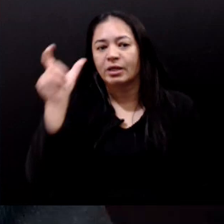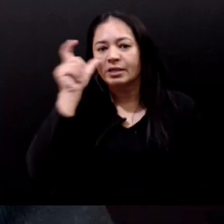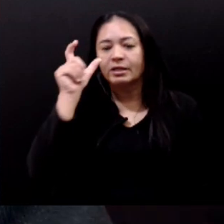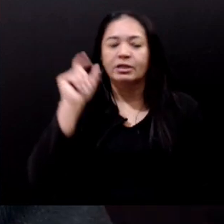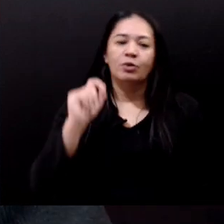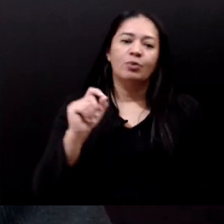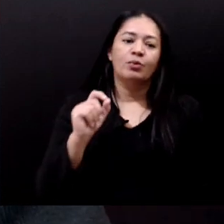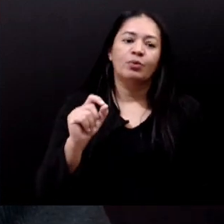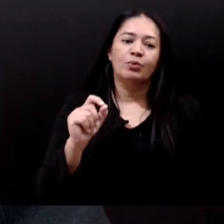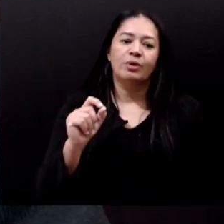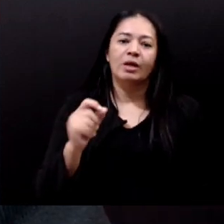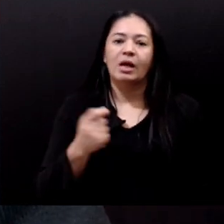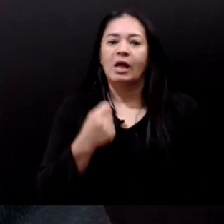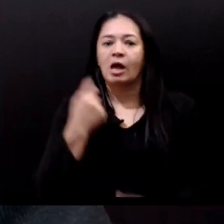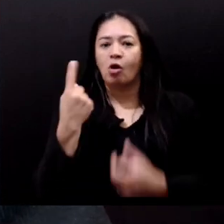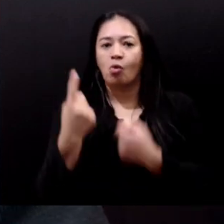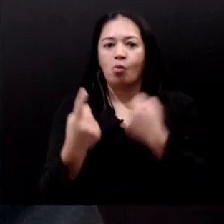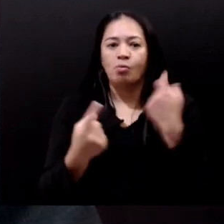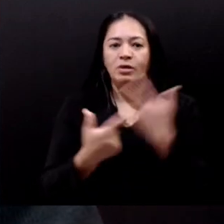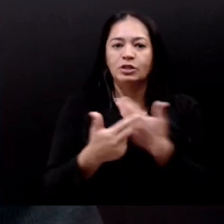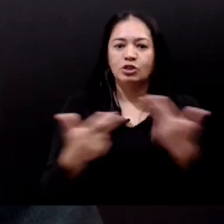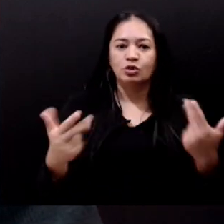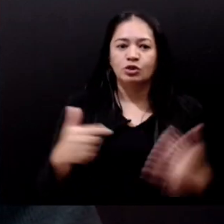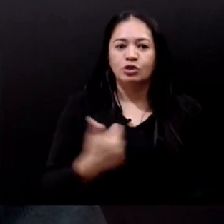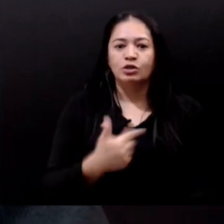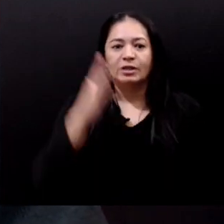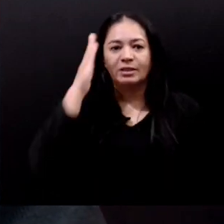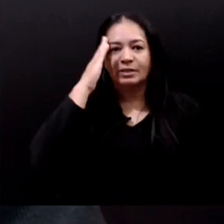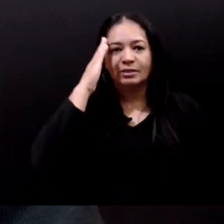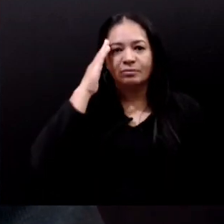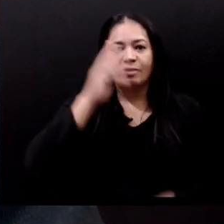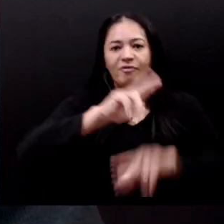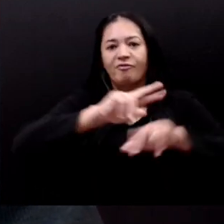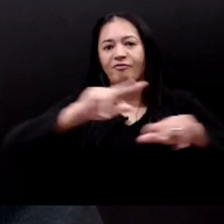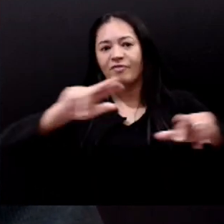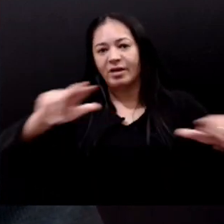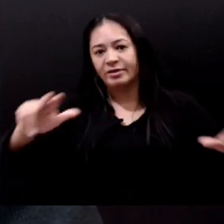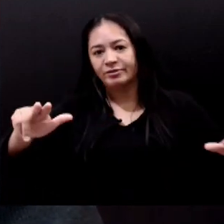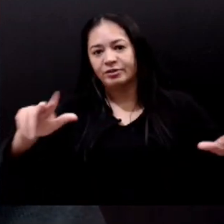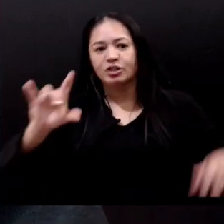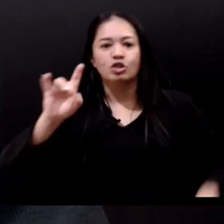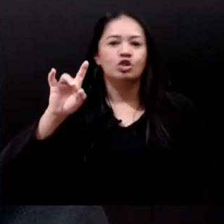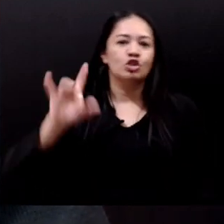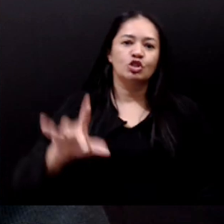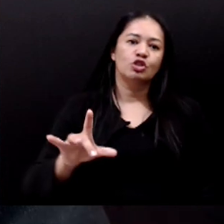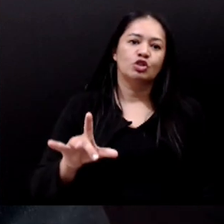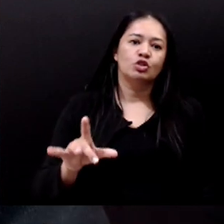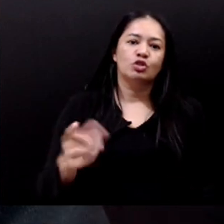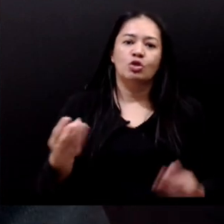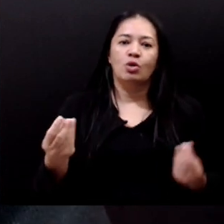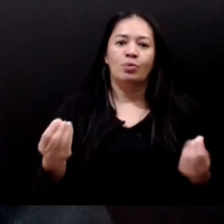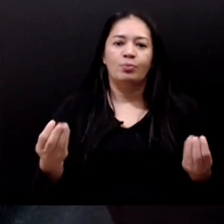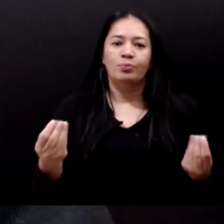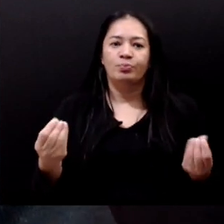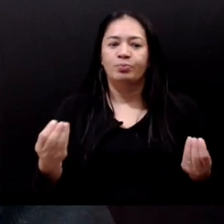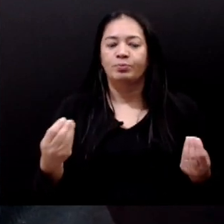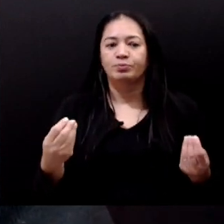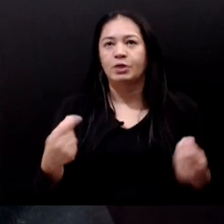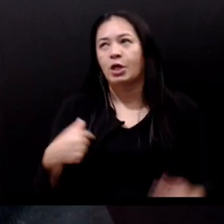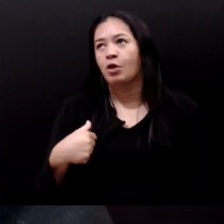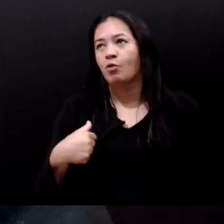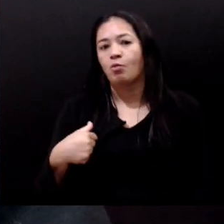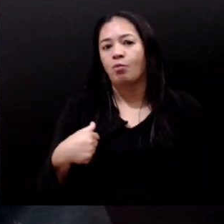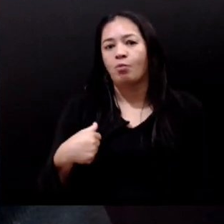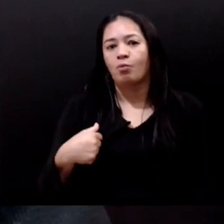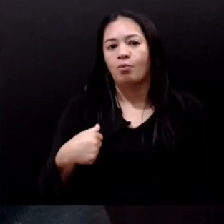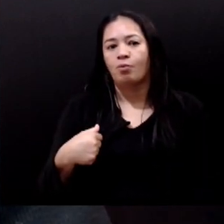né, nós sabemos que também são multifatorial, né, não Uhum. é somente essa questão de que, eu parei de se comer